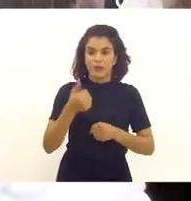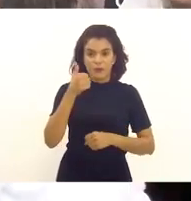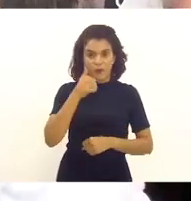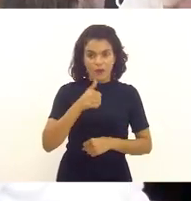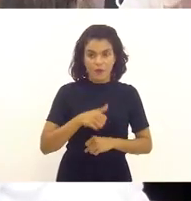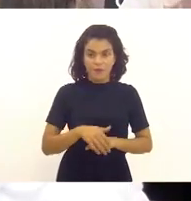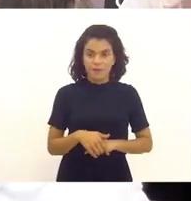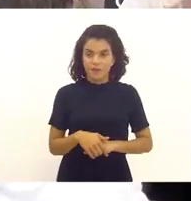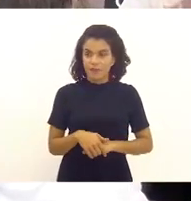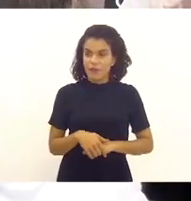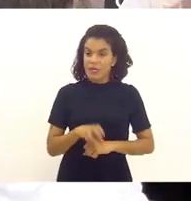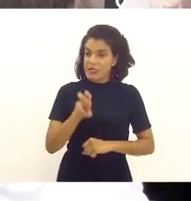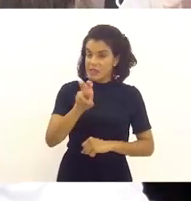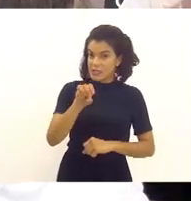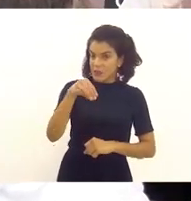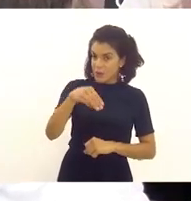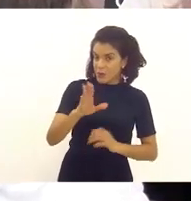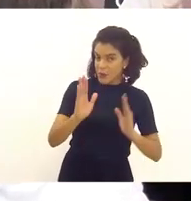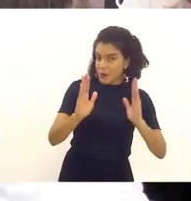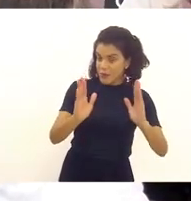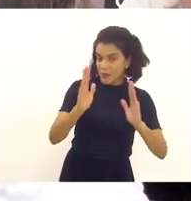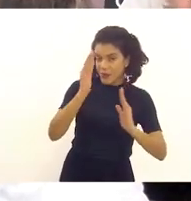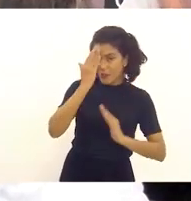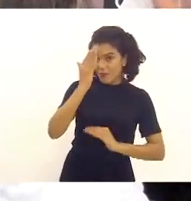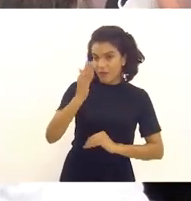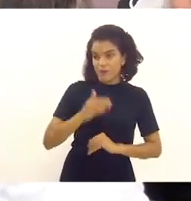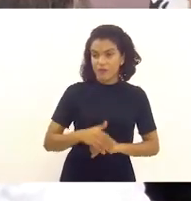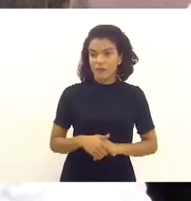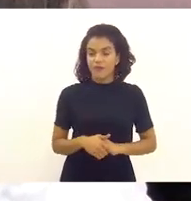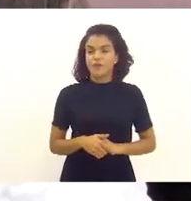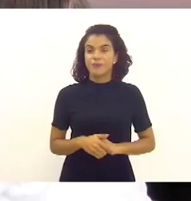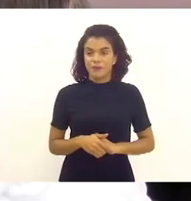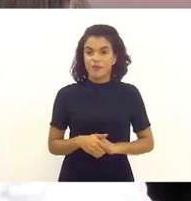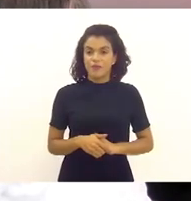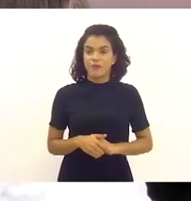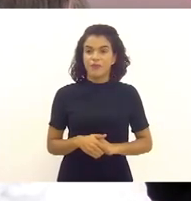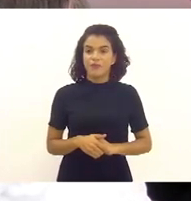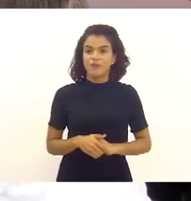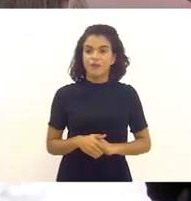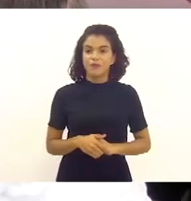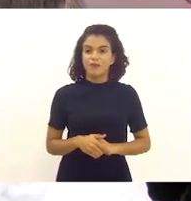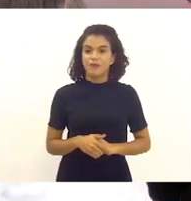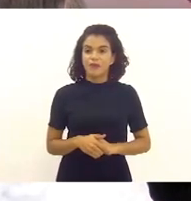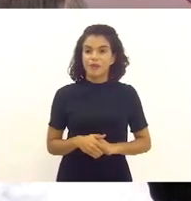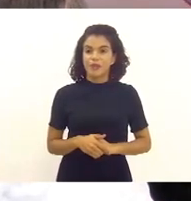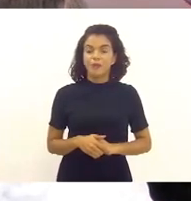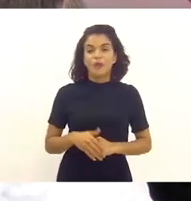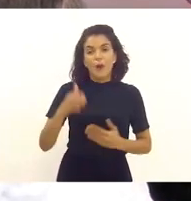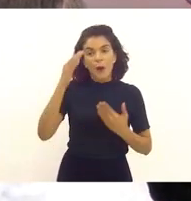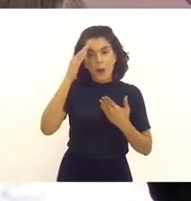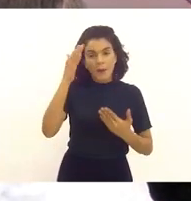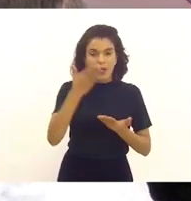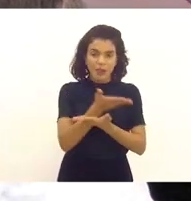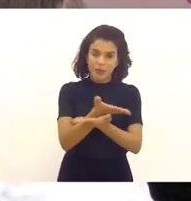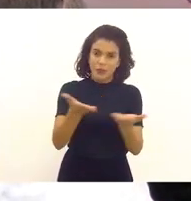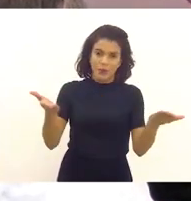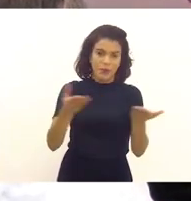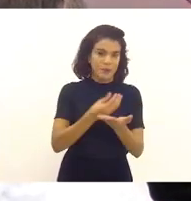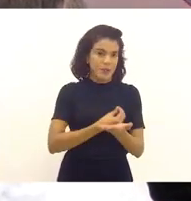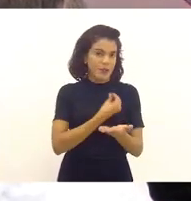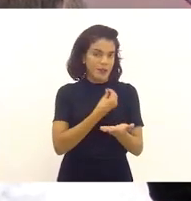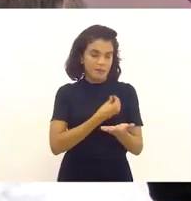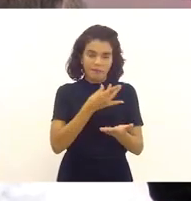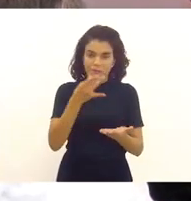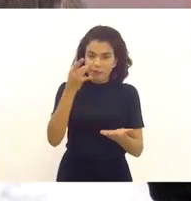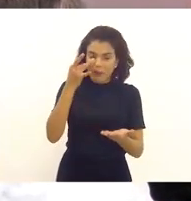a senhora tem cinco minutos por favor obrigada pela presuntinhos 5 minutinhos vamos lá obrigada a todos pela presença de hoje